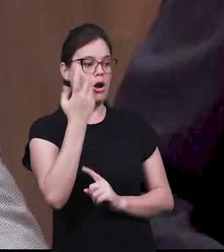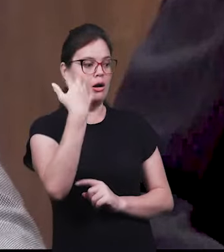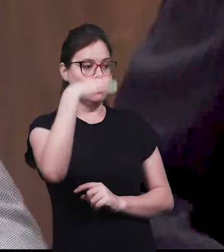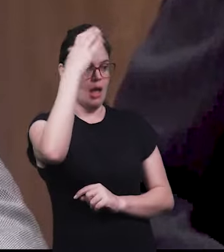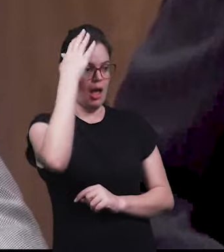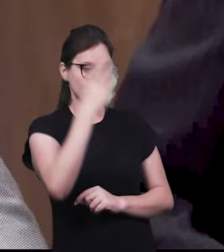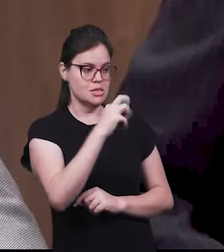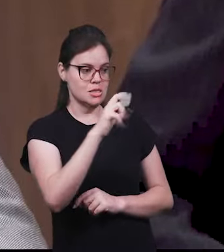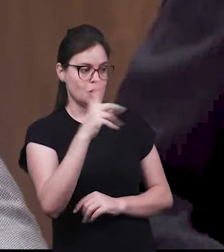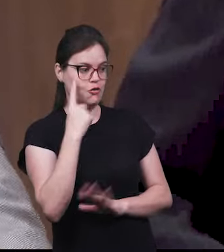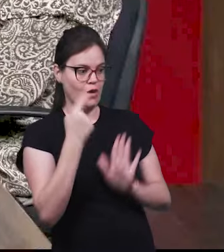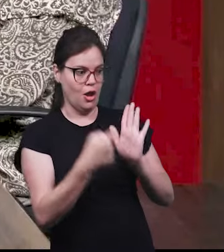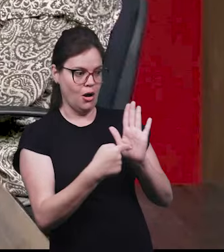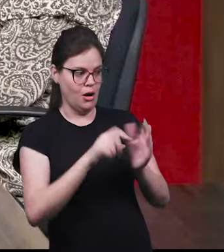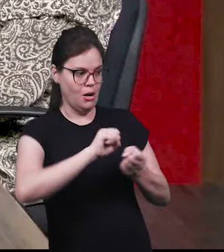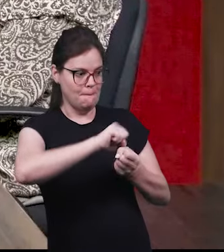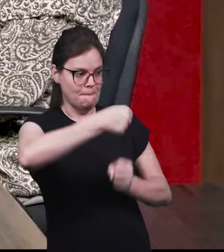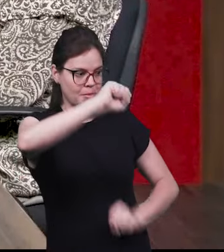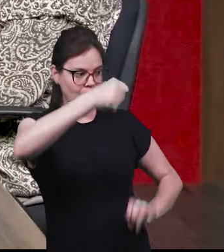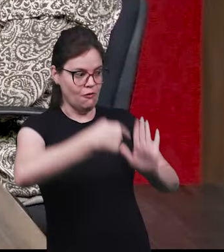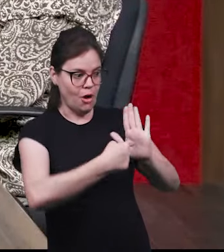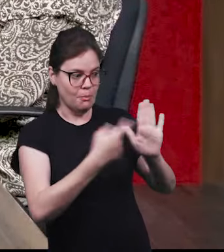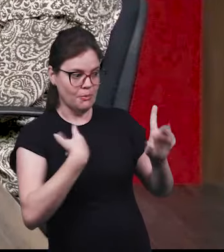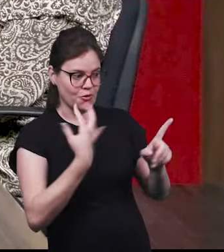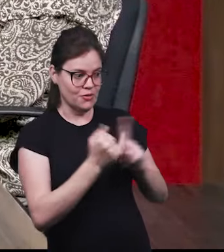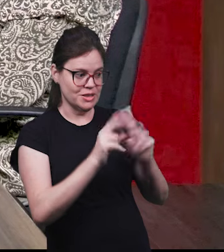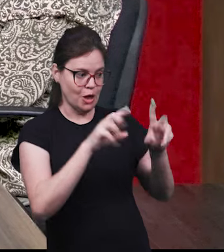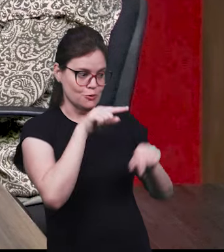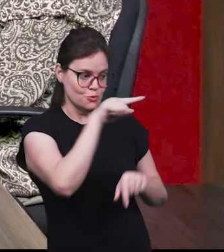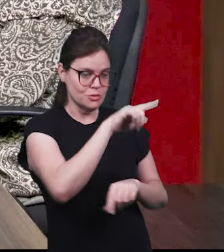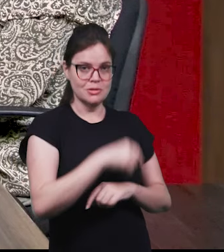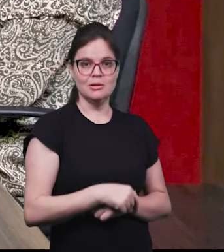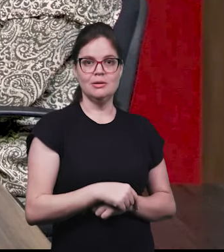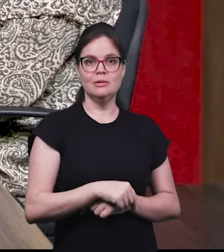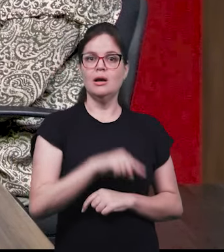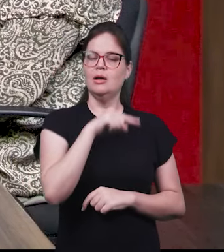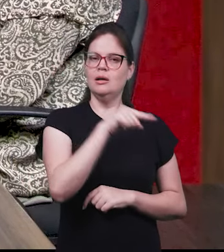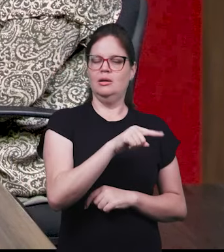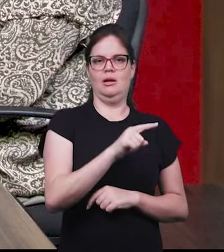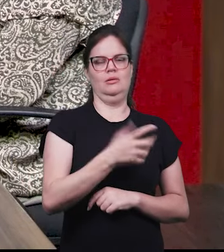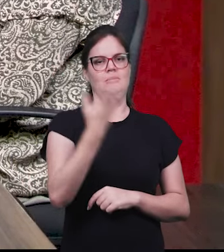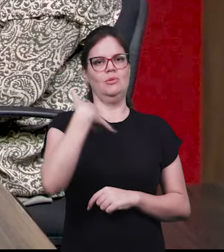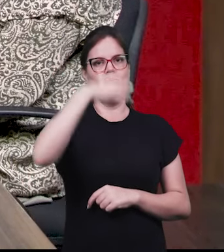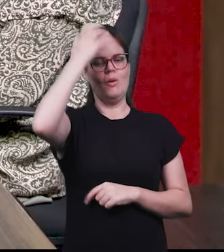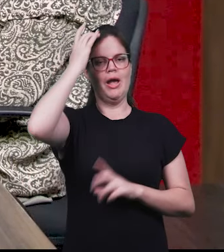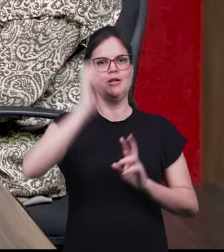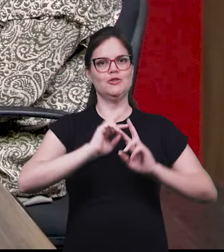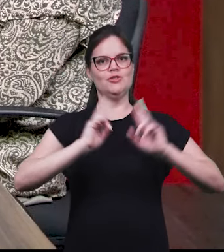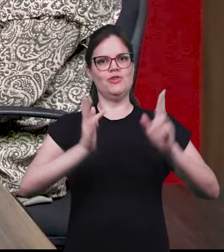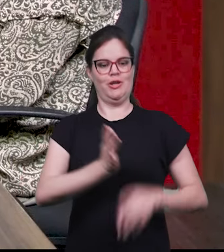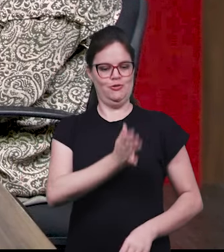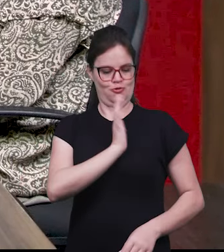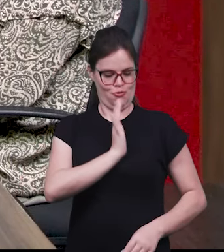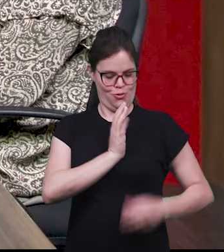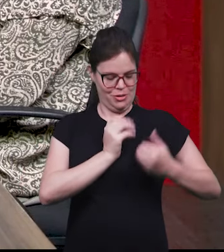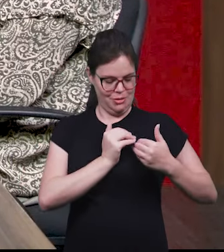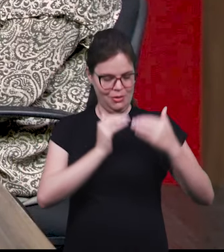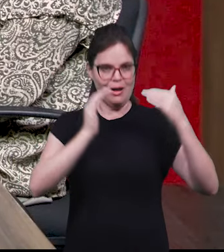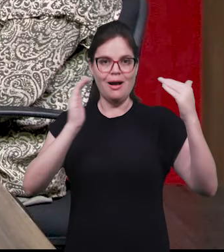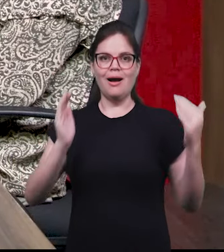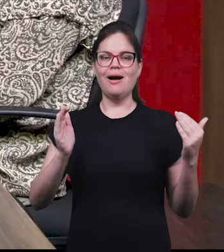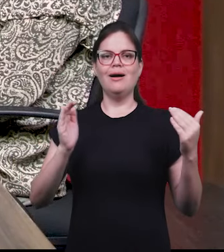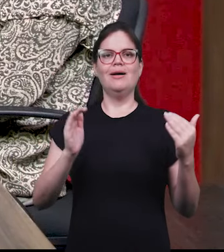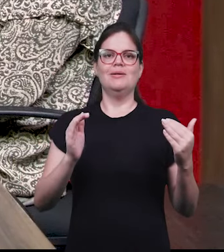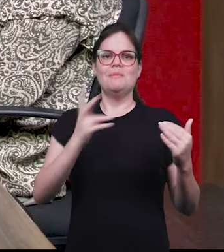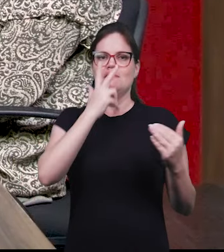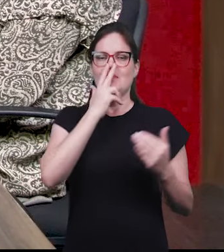respeito. E ele abriu o coração e foi um rei diferente, né? Direitos humanos, foi a